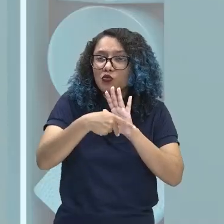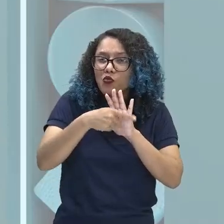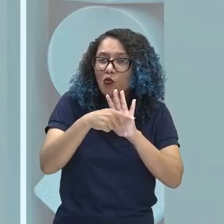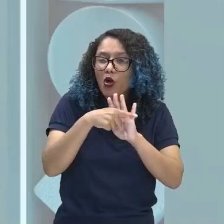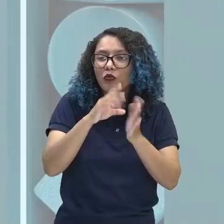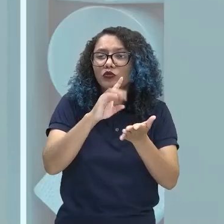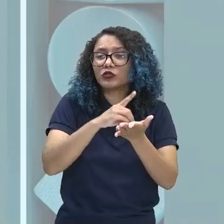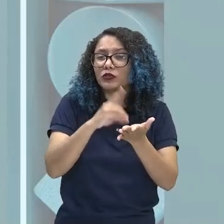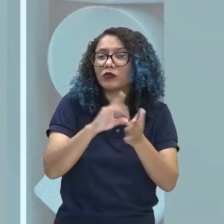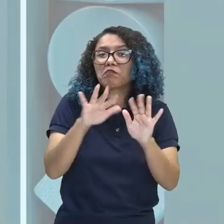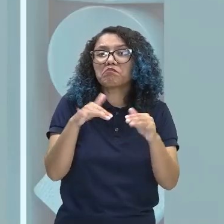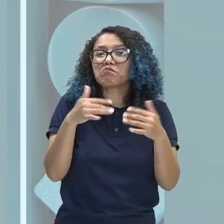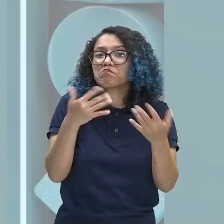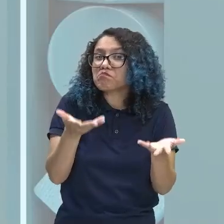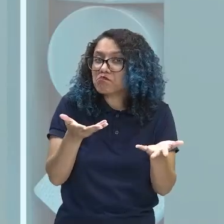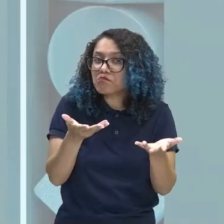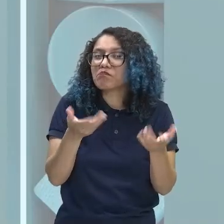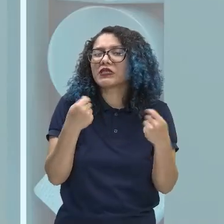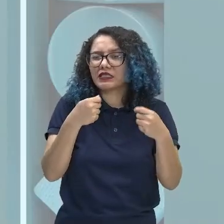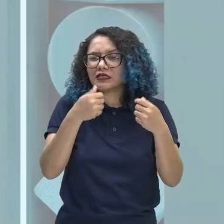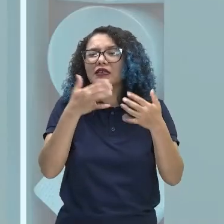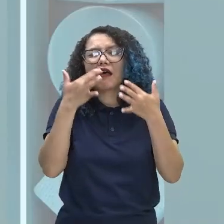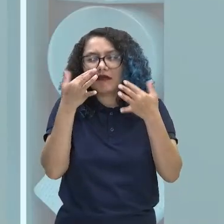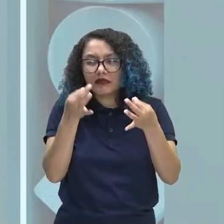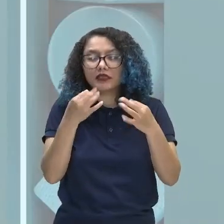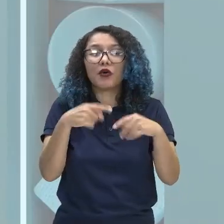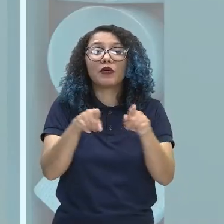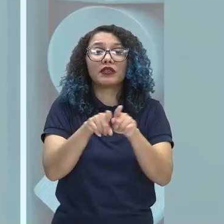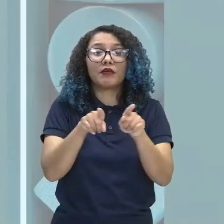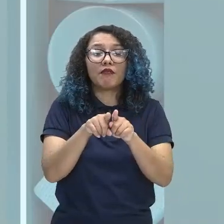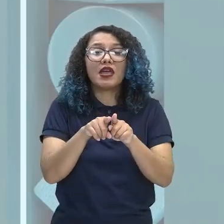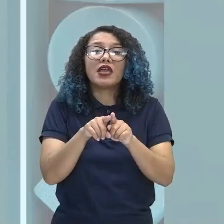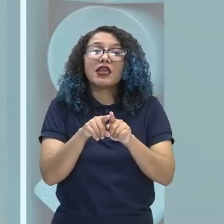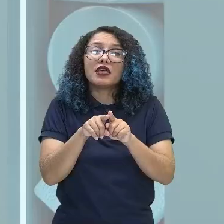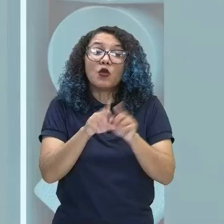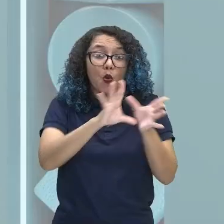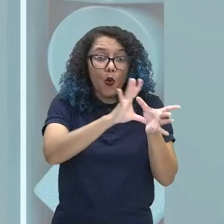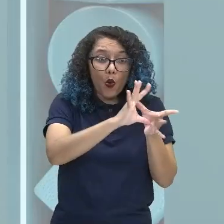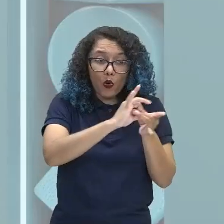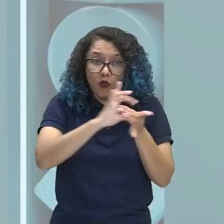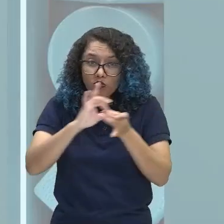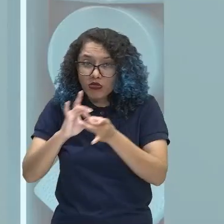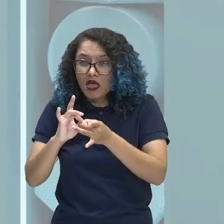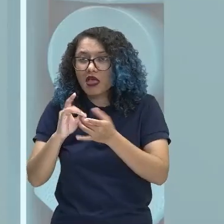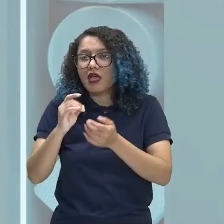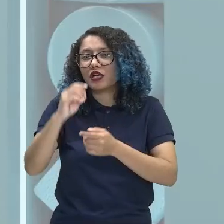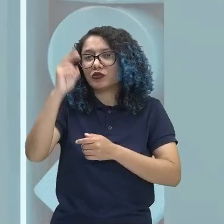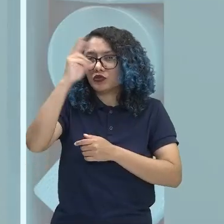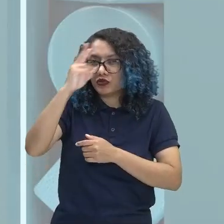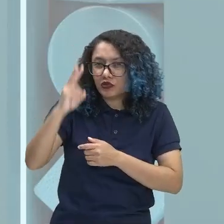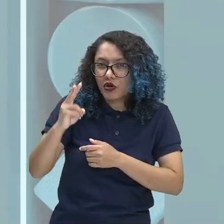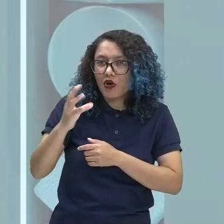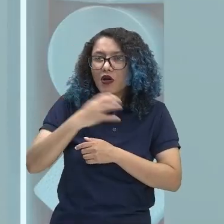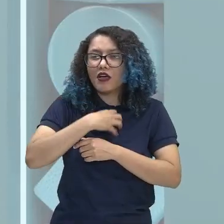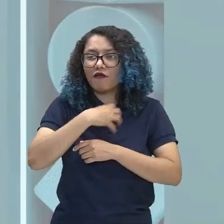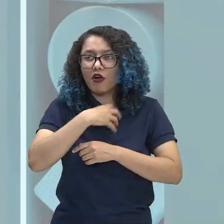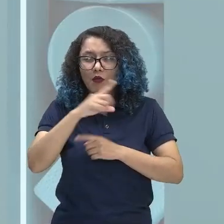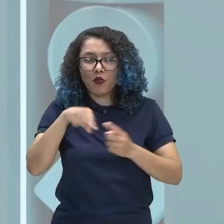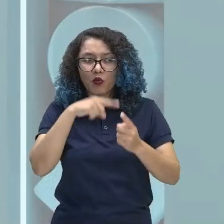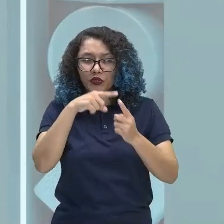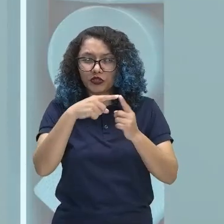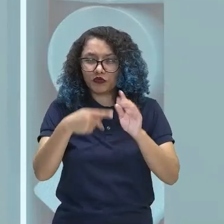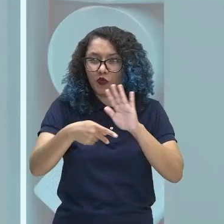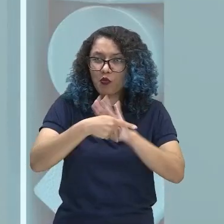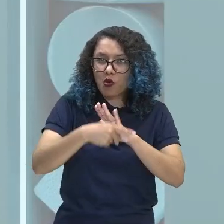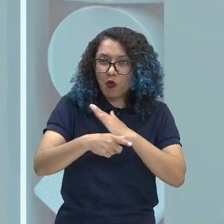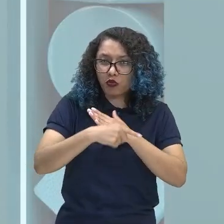sentido. Porém, o contexto, a história, a maneira, a intenção que o